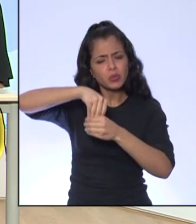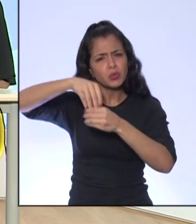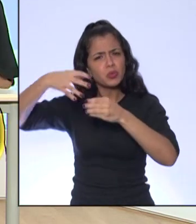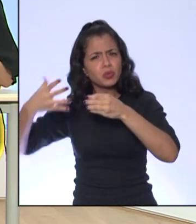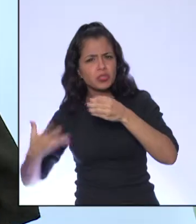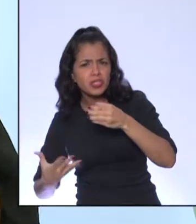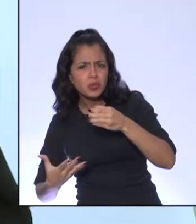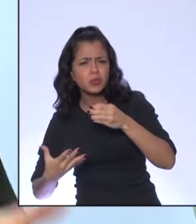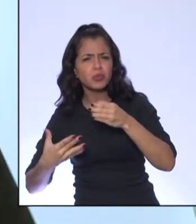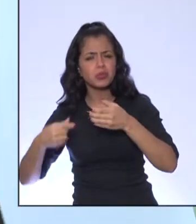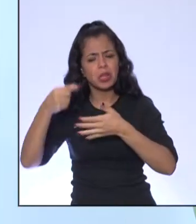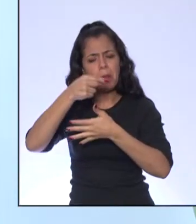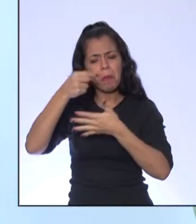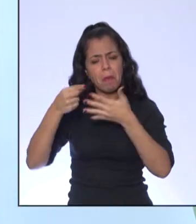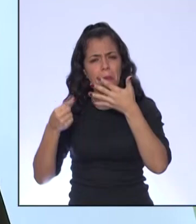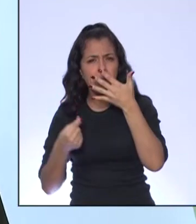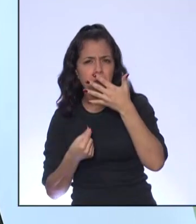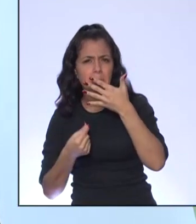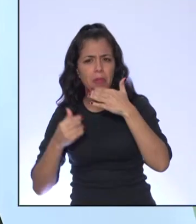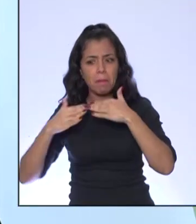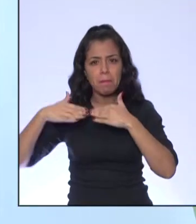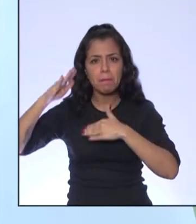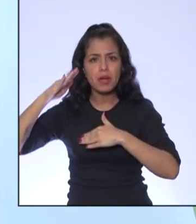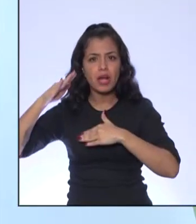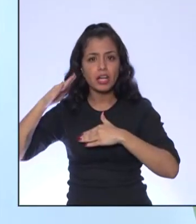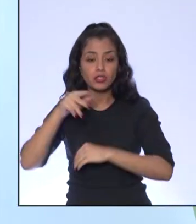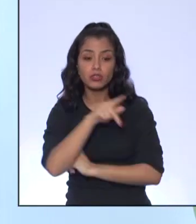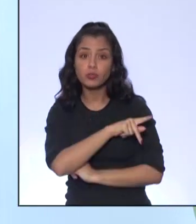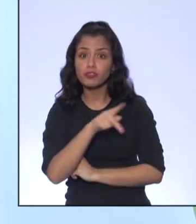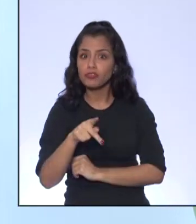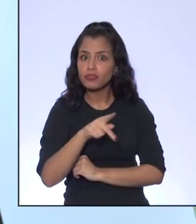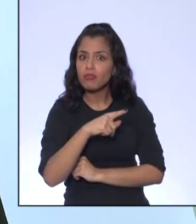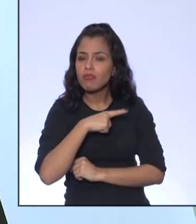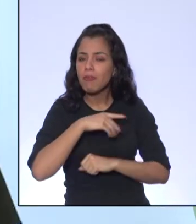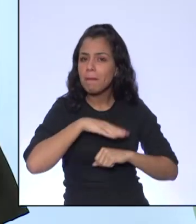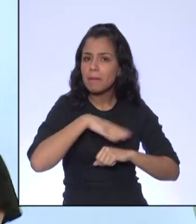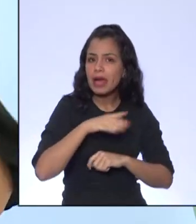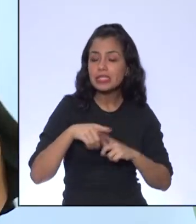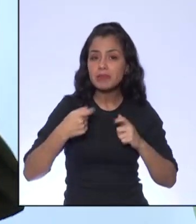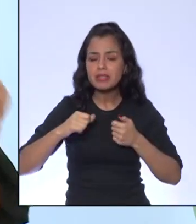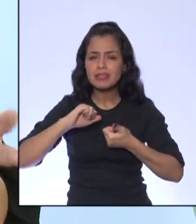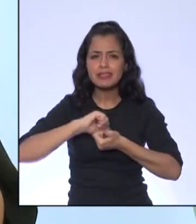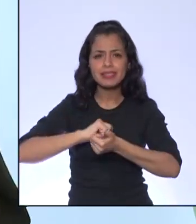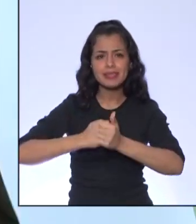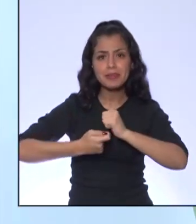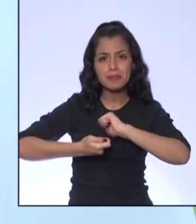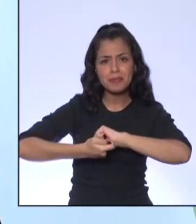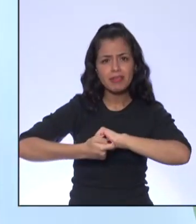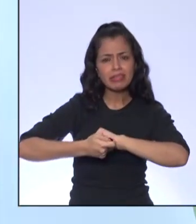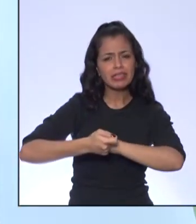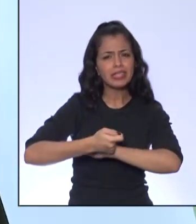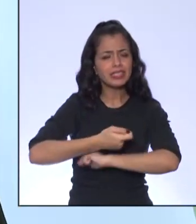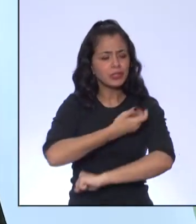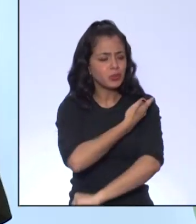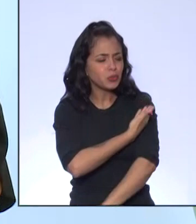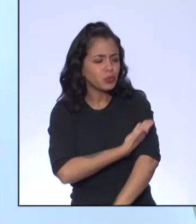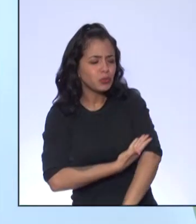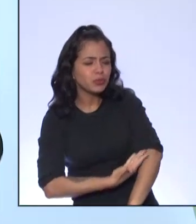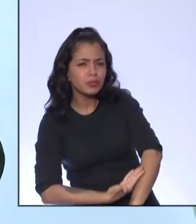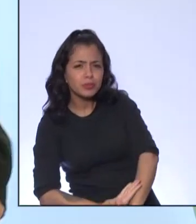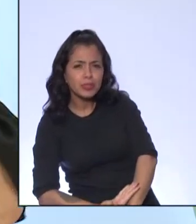curriculares, mais professores, vocês têm que se acostumar com o jeito de cada professor,